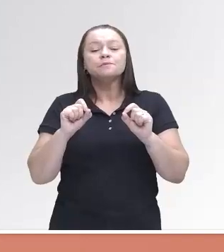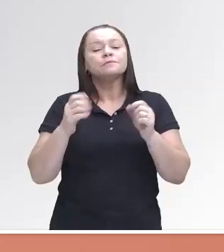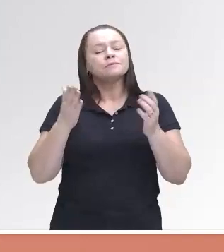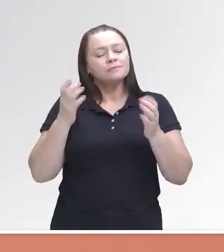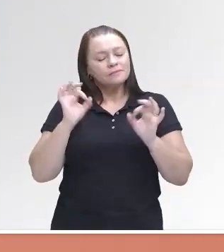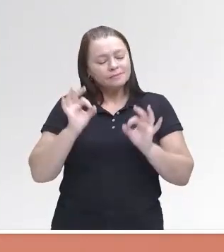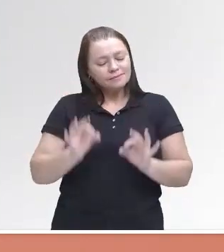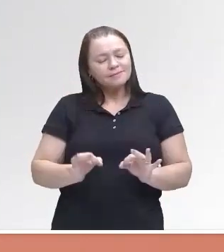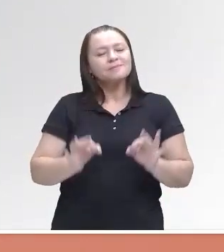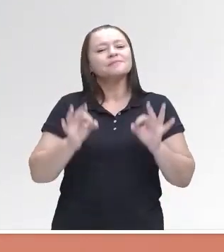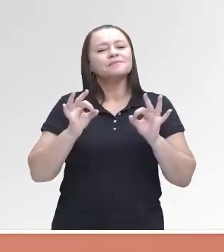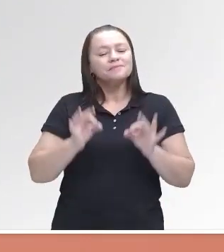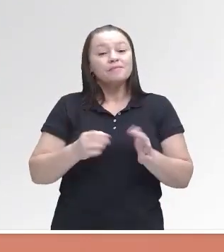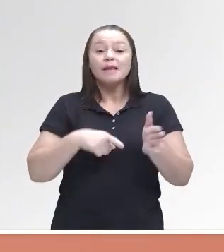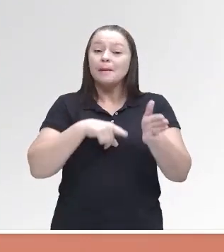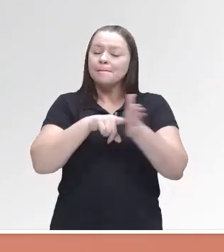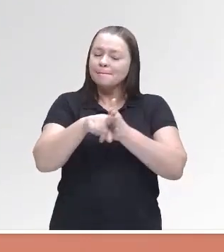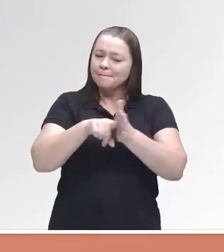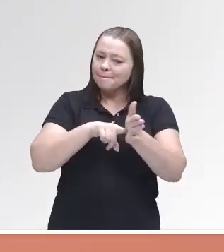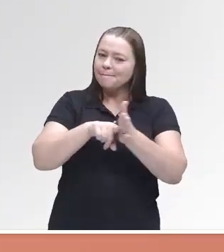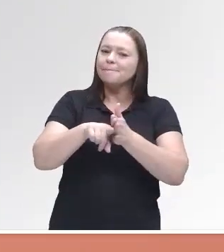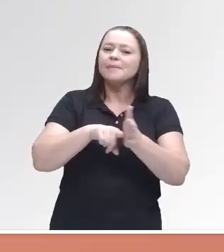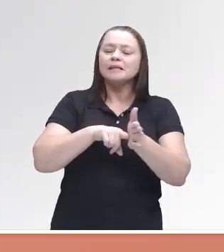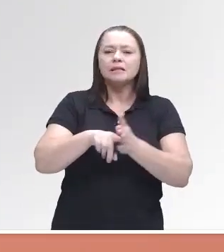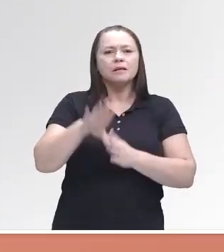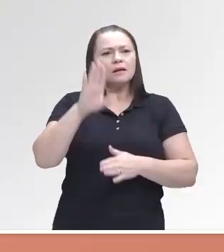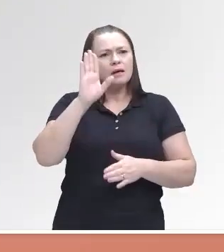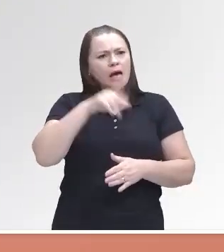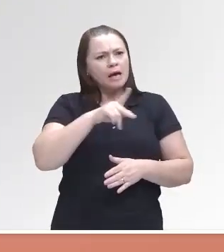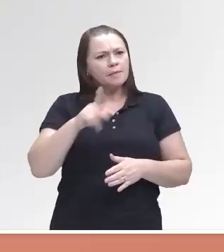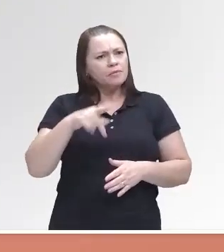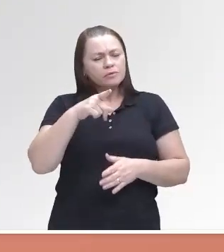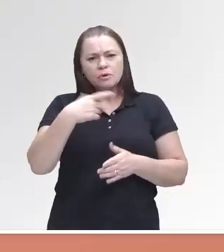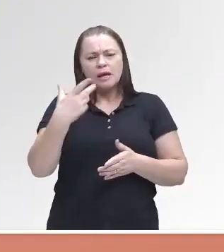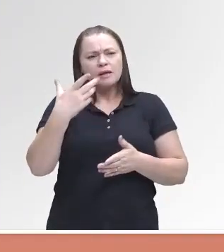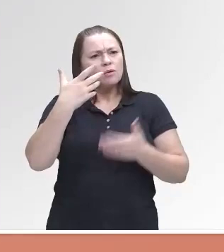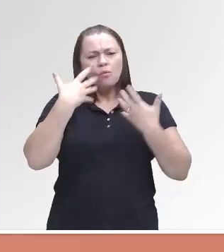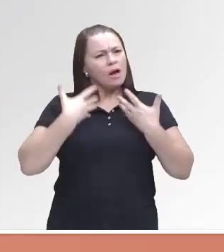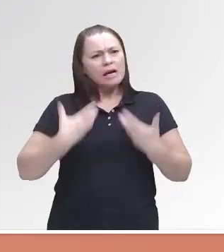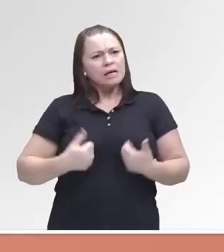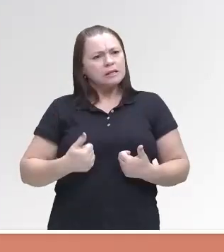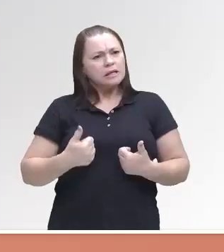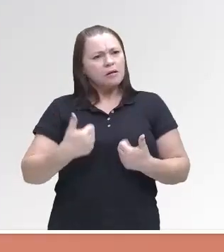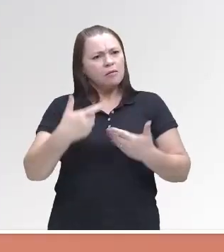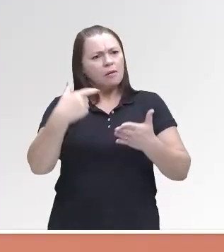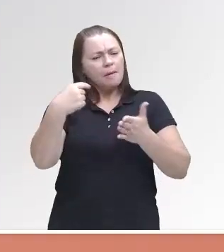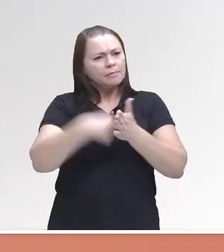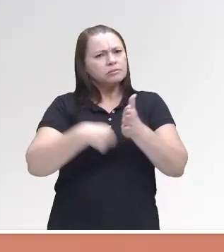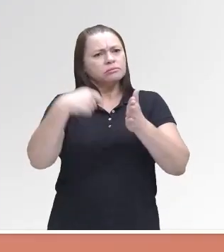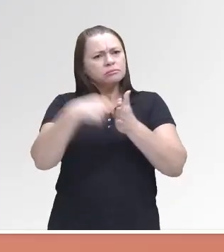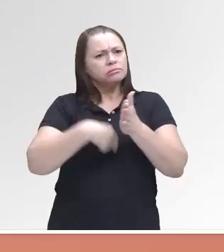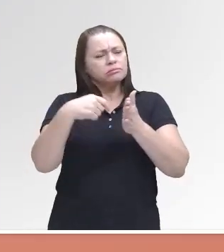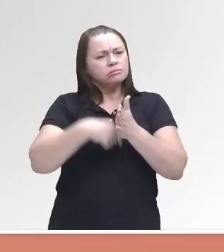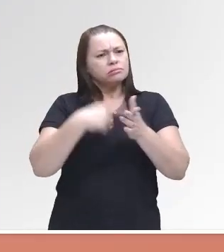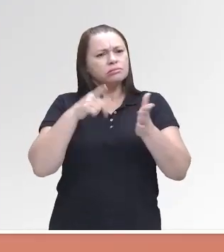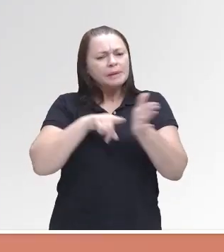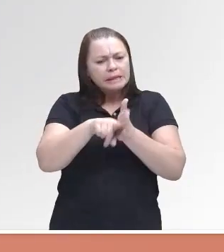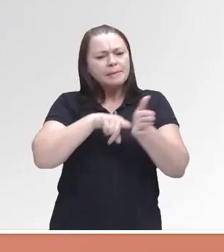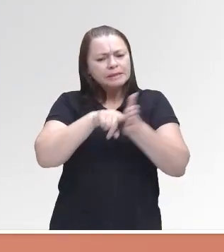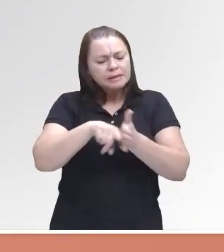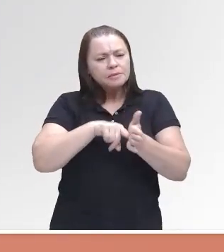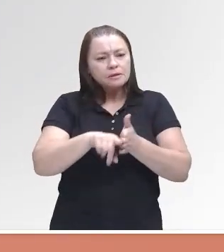Isso mesmo, pesquisar. Ai, professora, a senhora não cansa de mandar a gente pesquisar? Mas vocês estão pesquisando